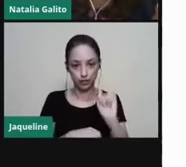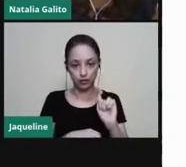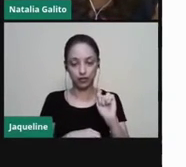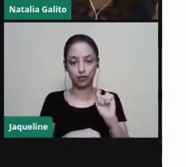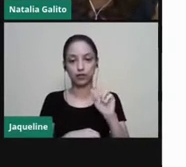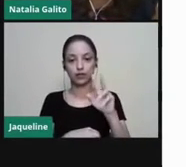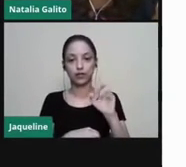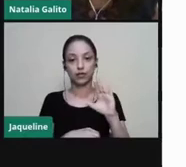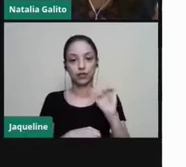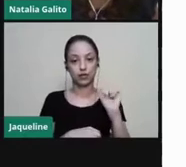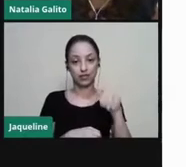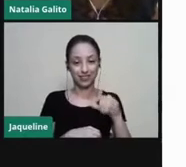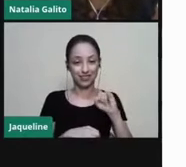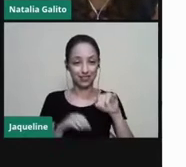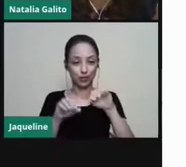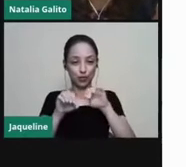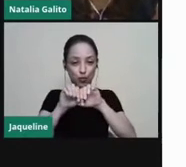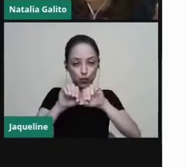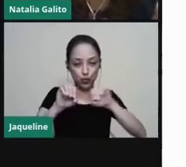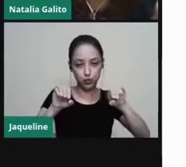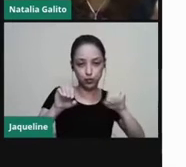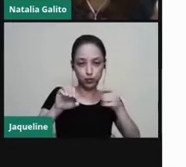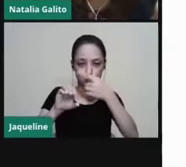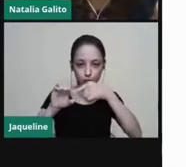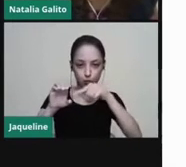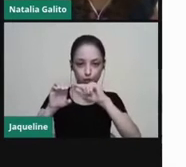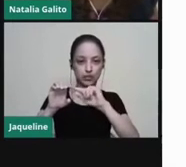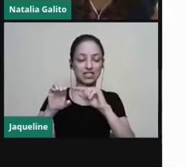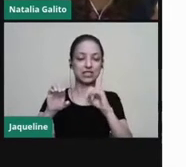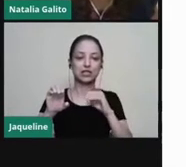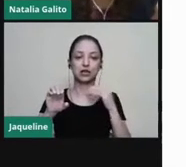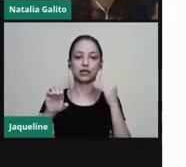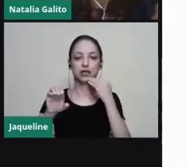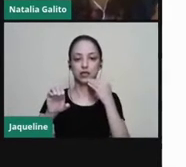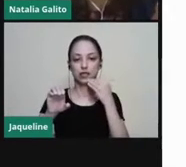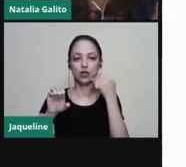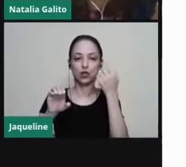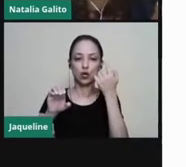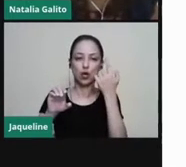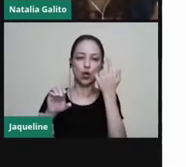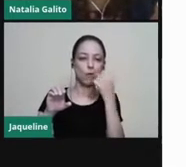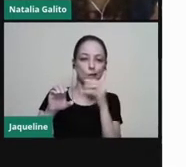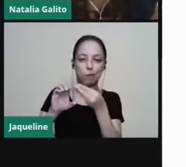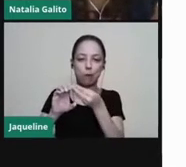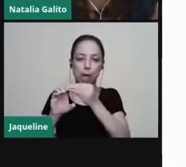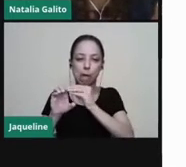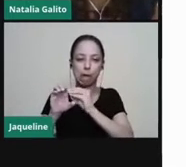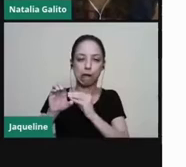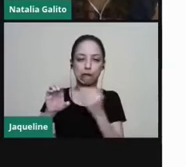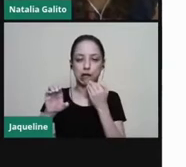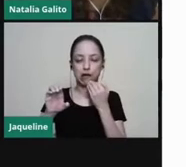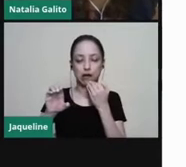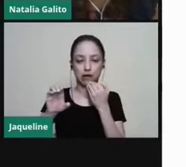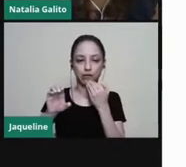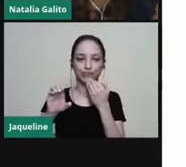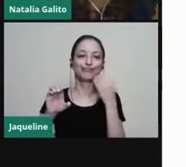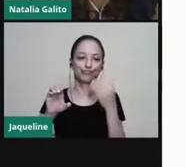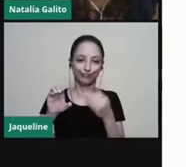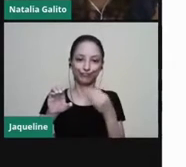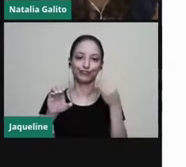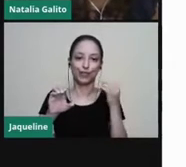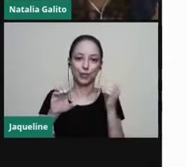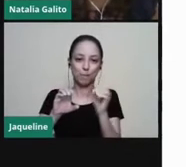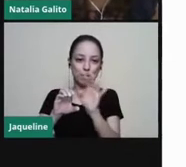se o endotélio, por exemplo, ele está disfuncional, ele está danificado ou ativado simplesmente, ele aumenta a